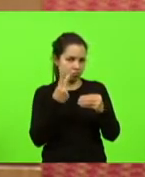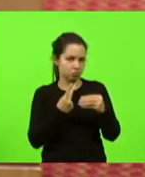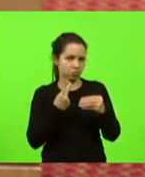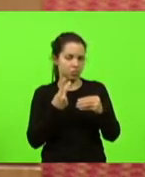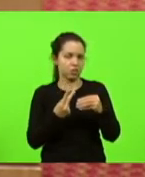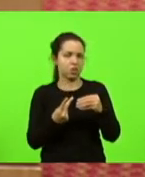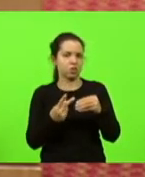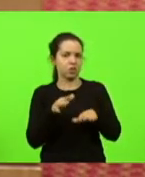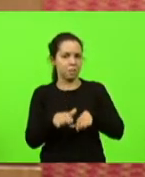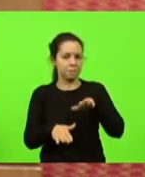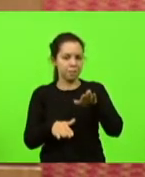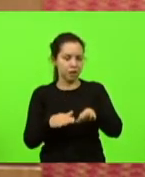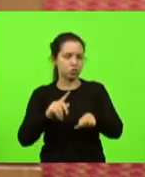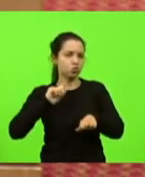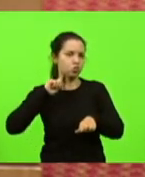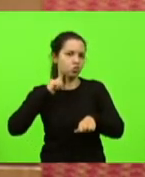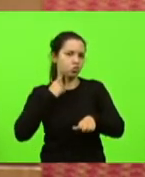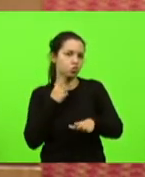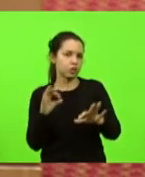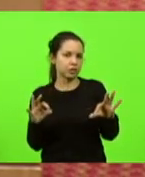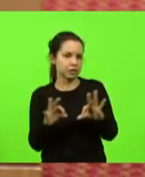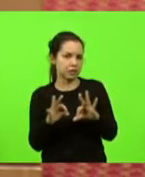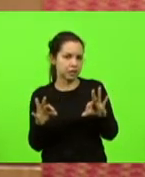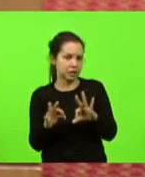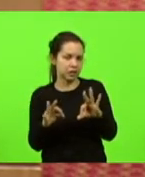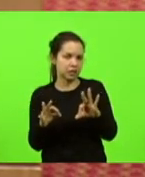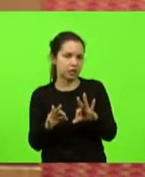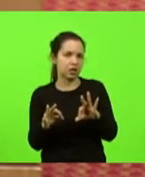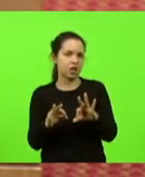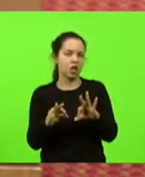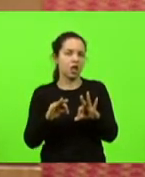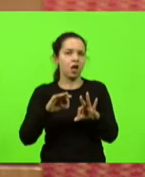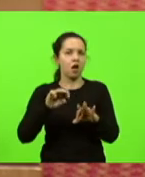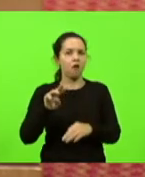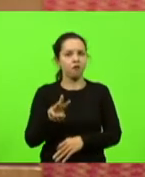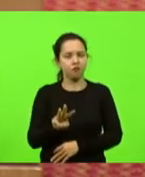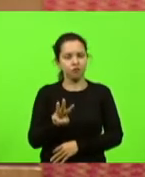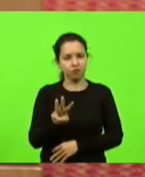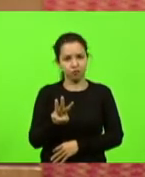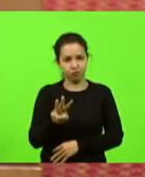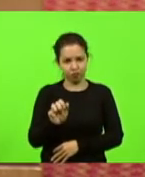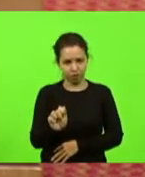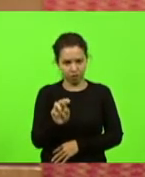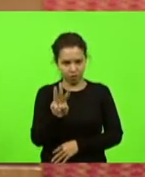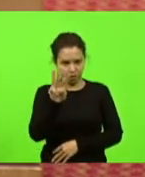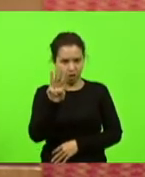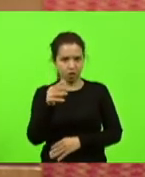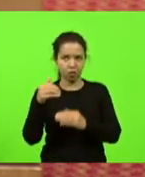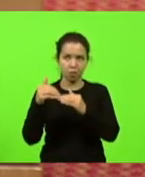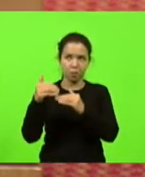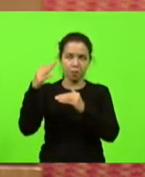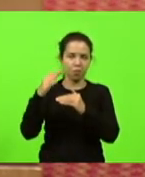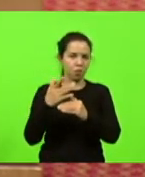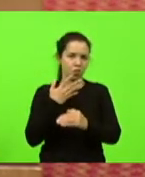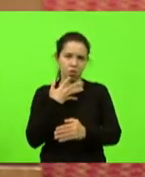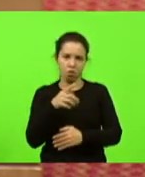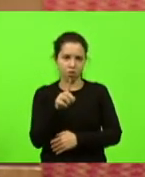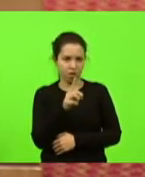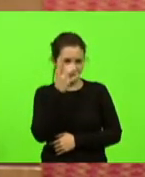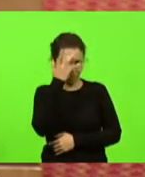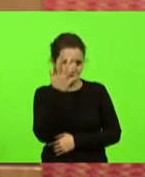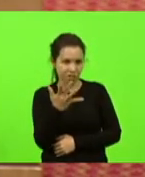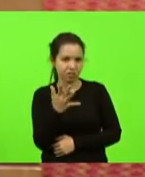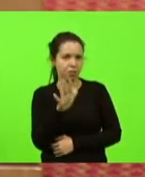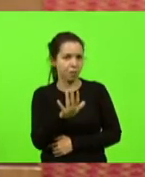e não conhece de Alfredo Wagner para cima, não adianta, aí é fácil. Agora, vá